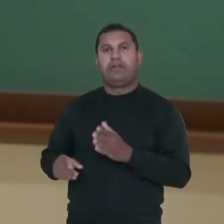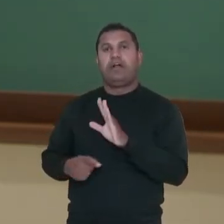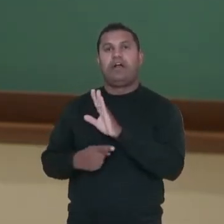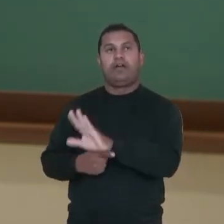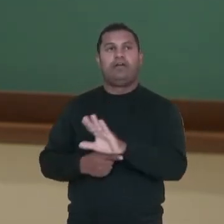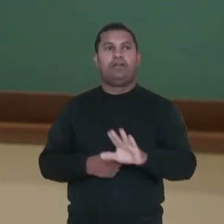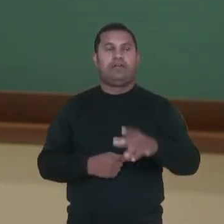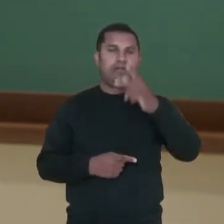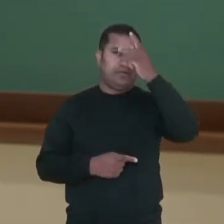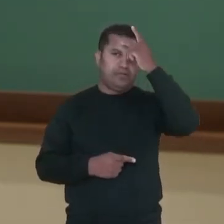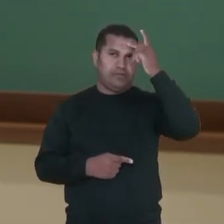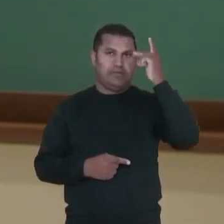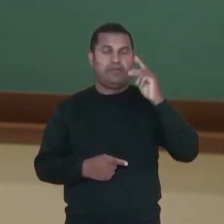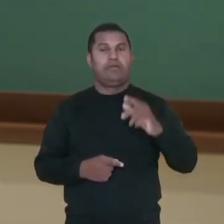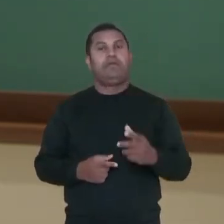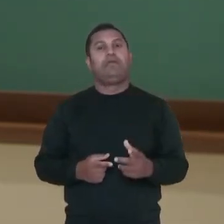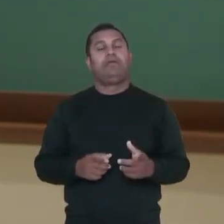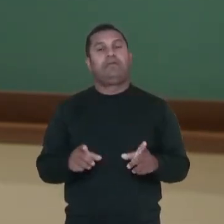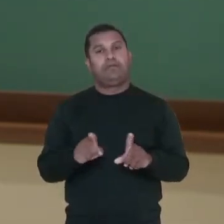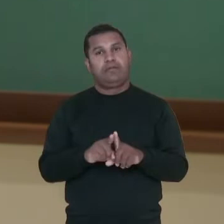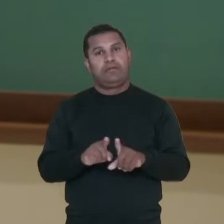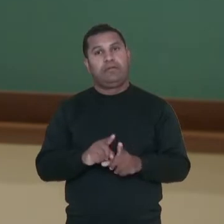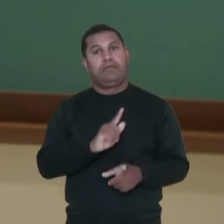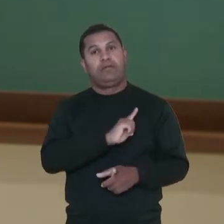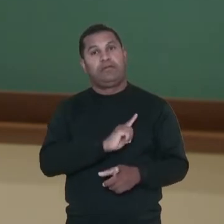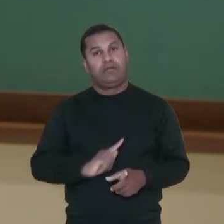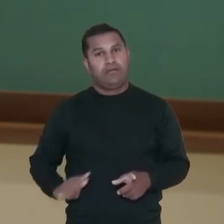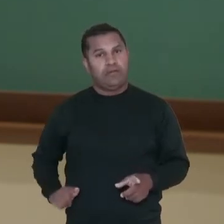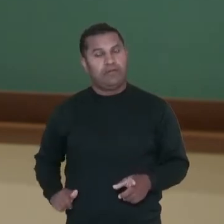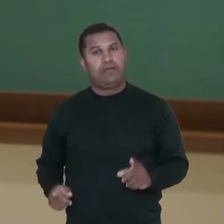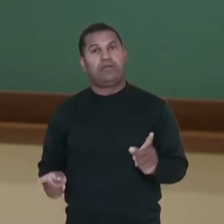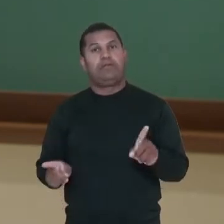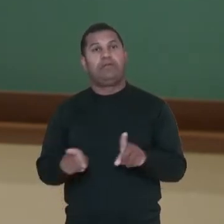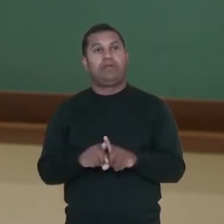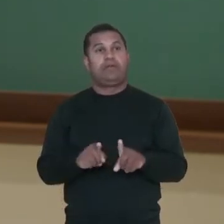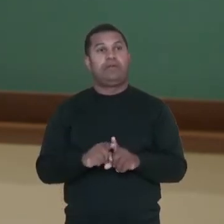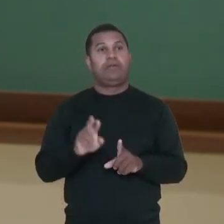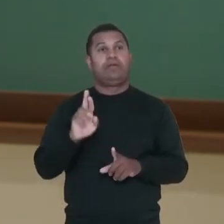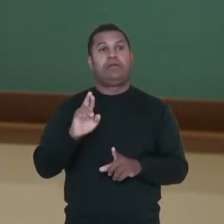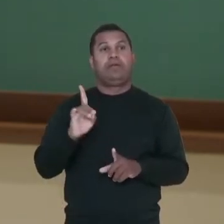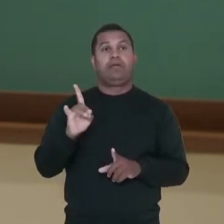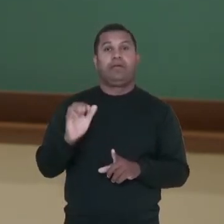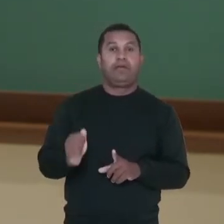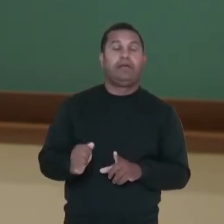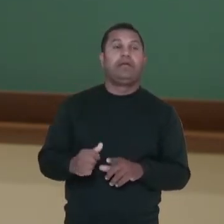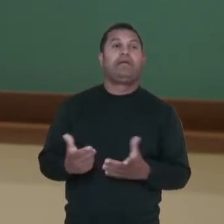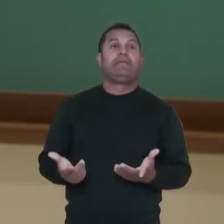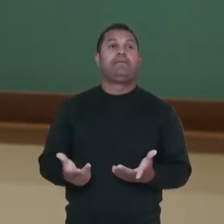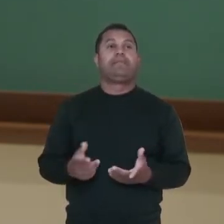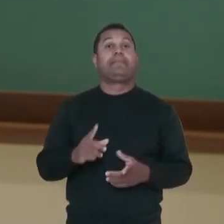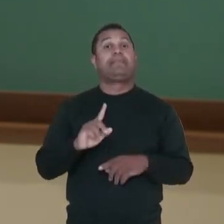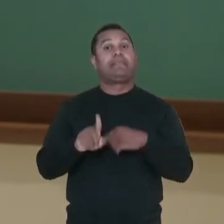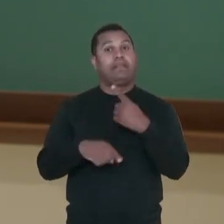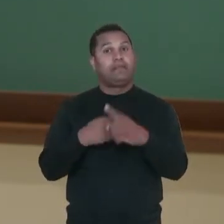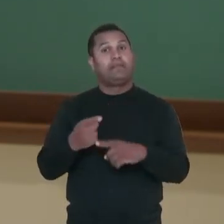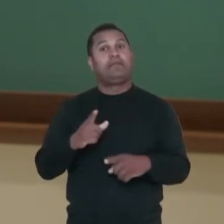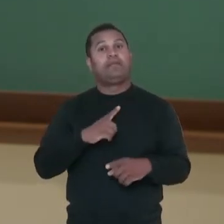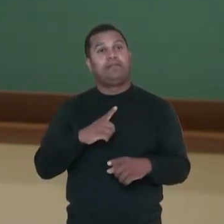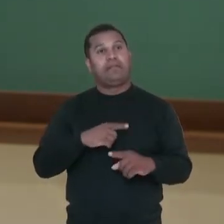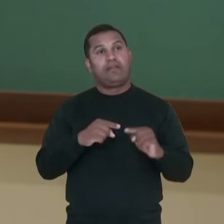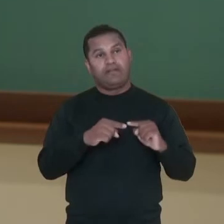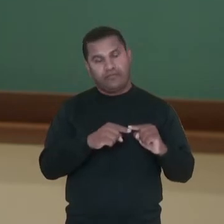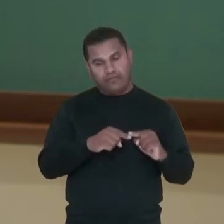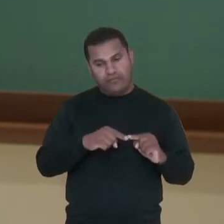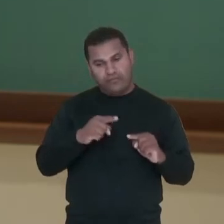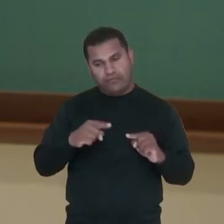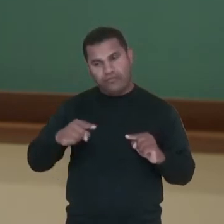mesmo, né, e assim por diante, né, empregos, renda, etc. E houve uma piora, olha só, subiu o número